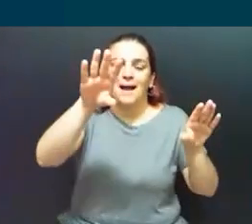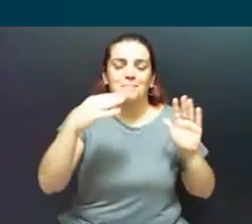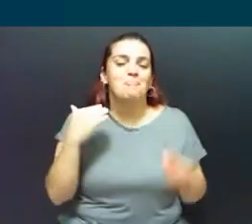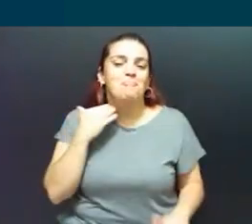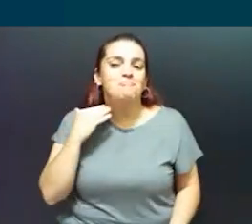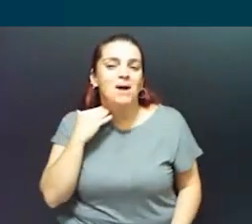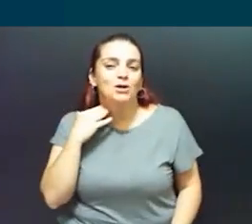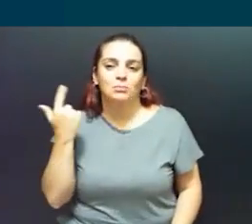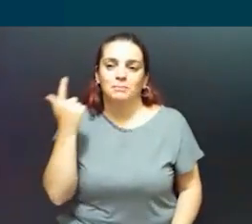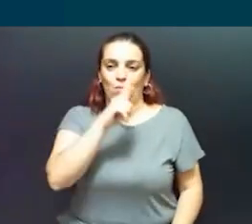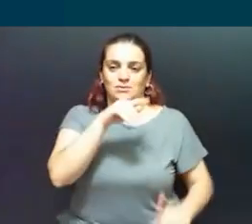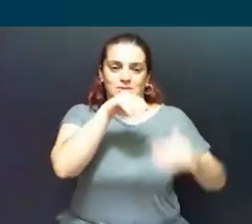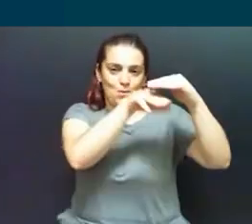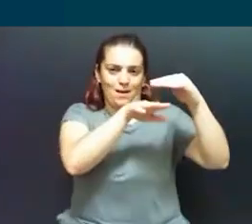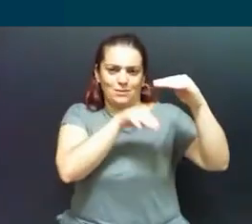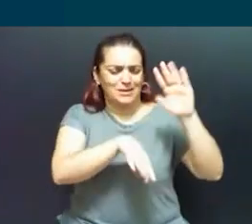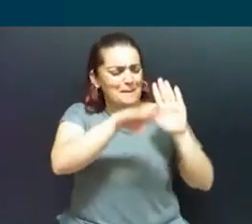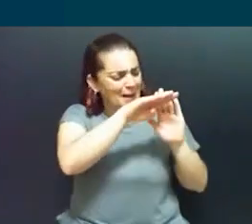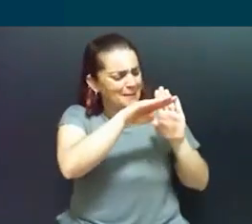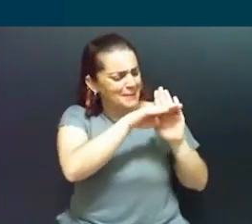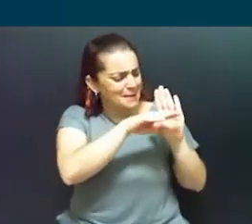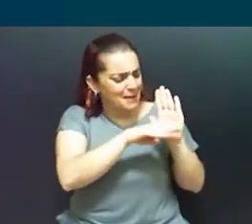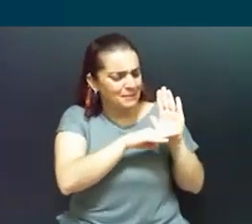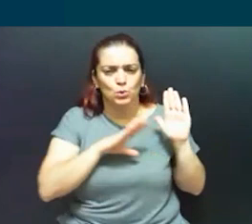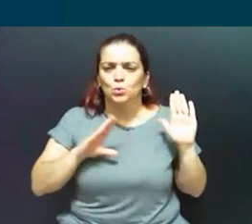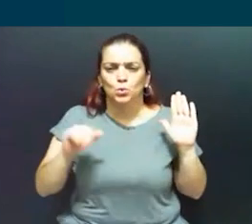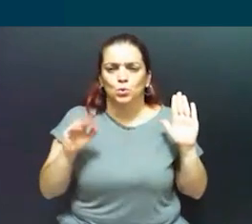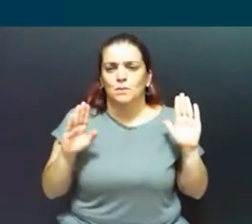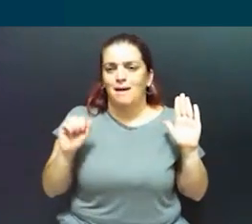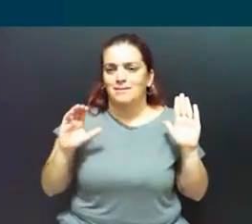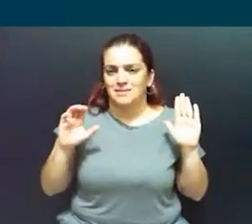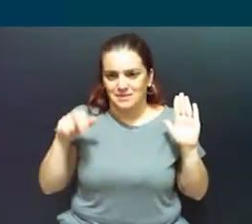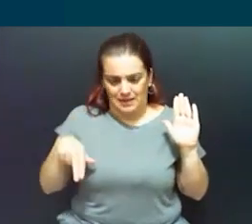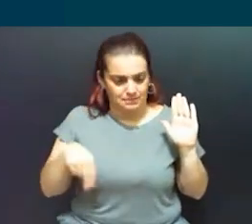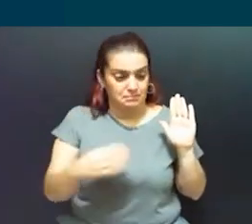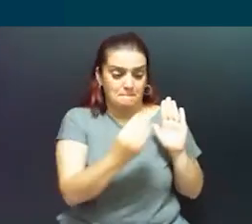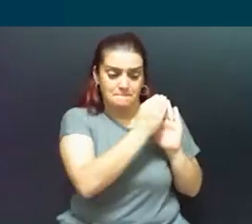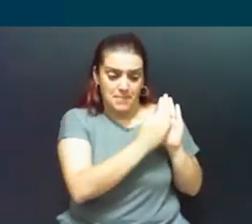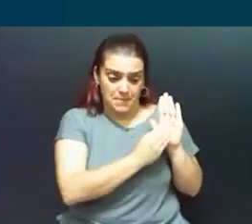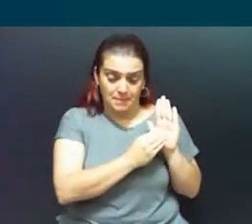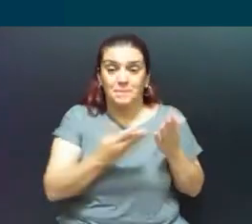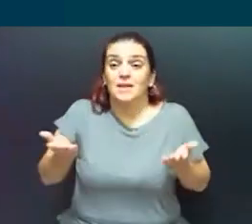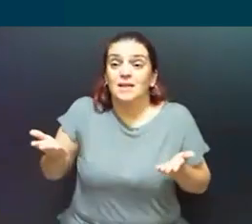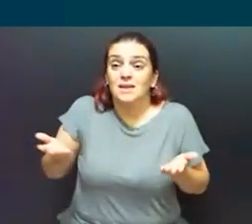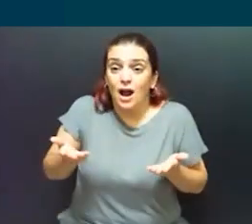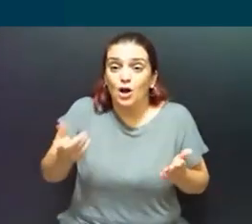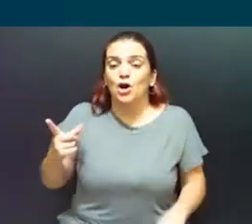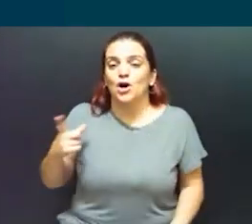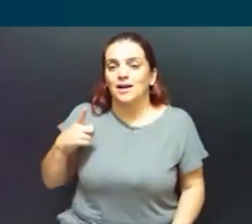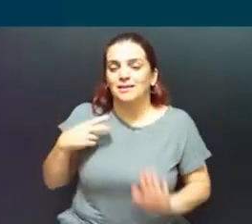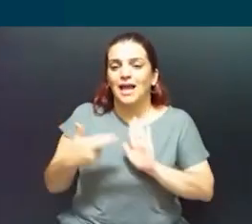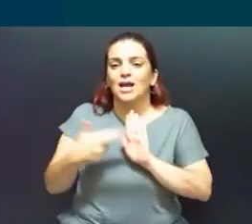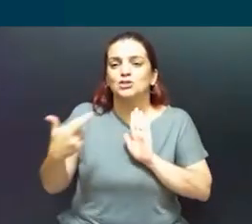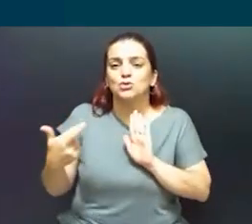todas essas regulamentações que devem ser consultadas para isso. E hoje, agora, né, a gente já tem a resolução do Open Banking,